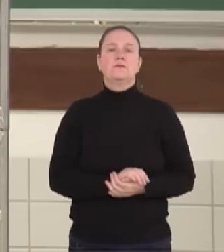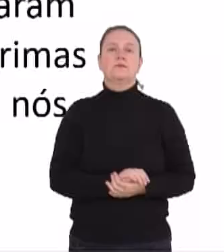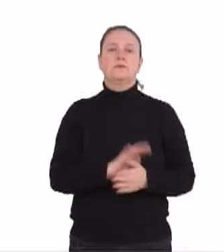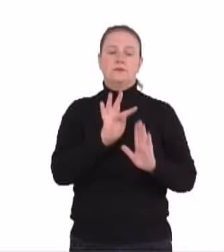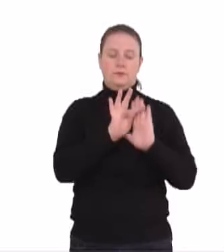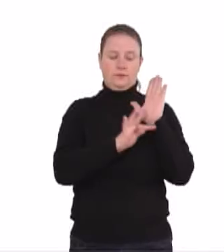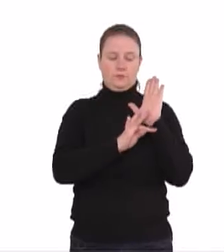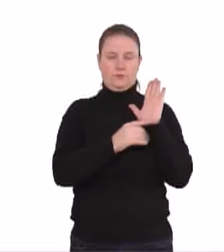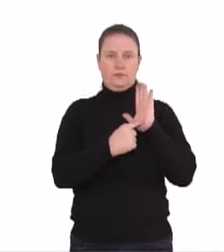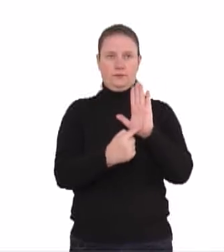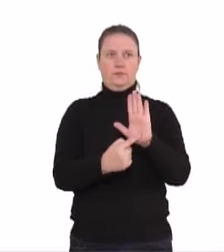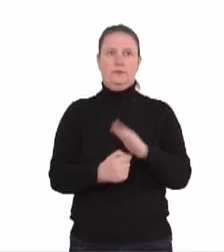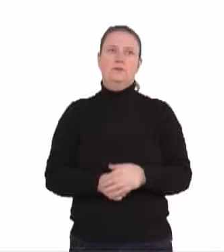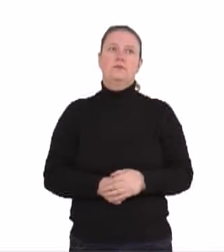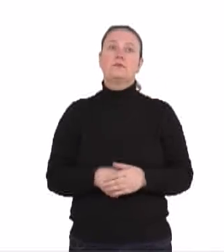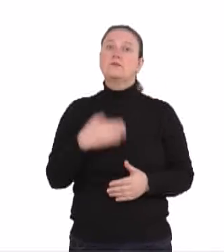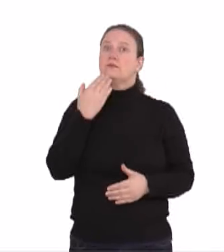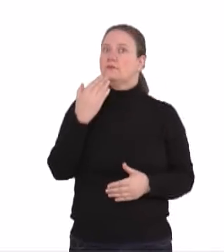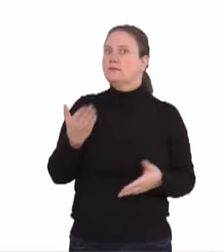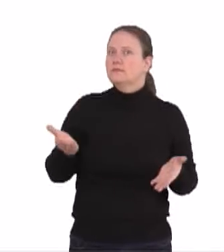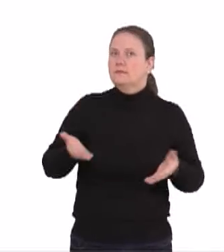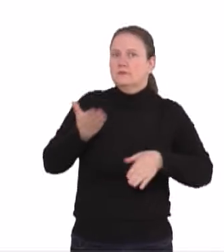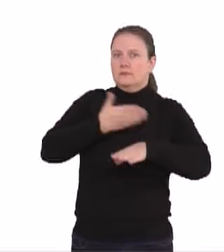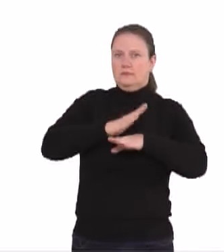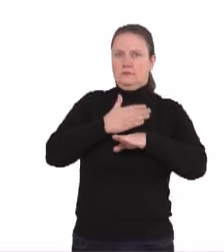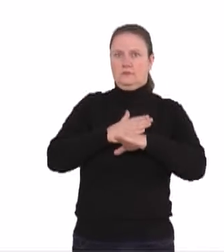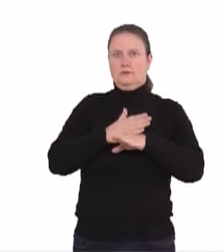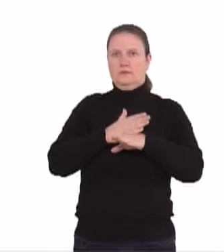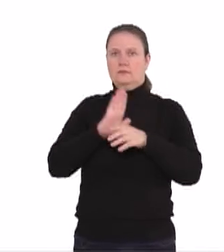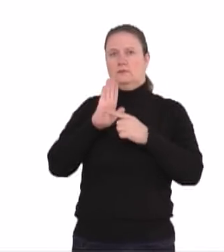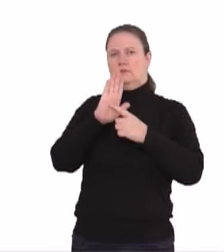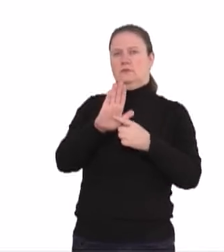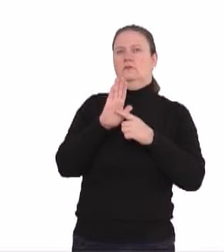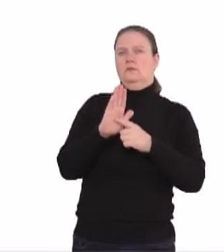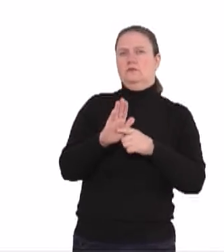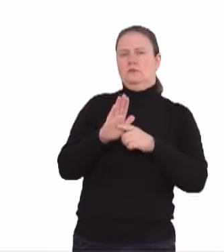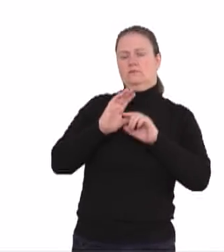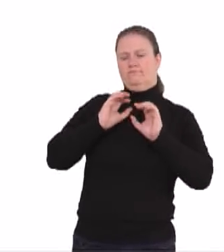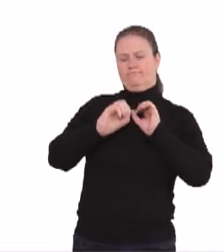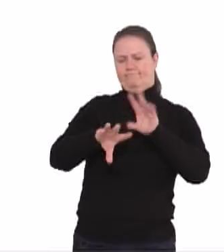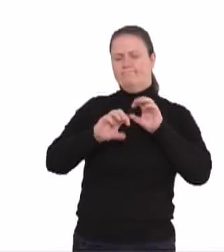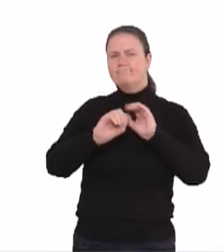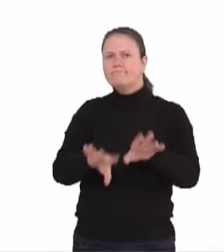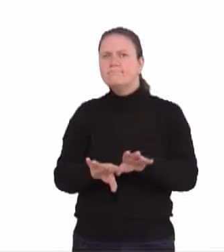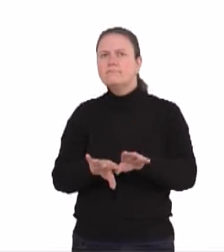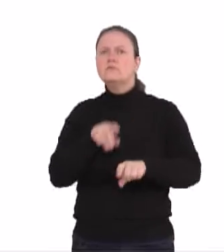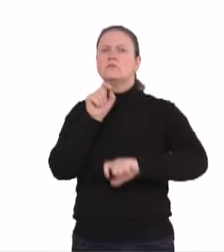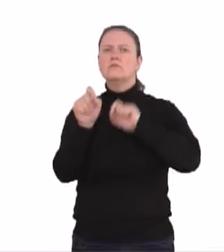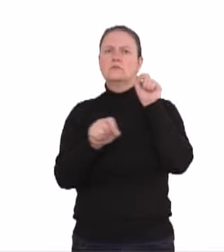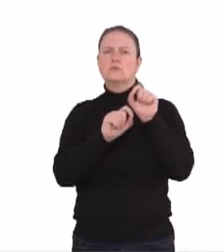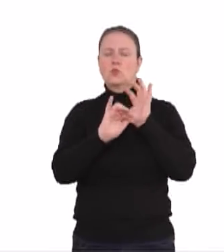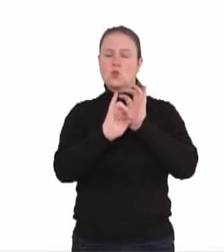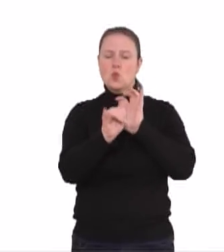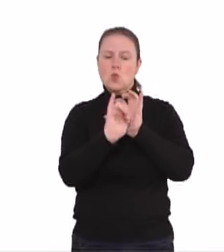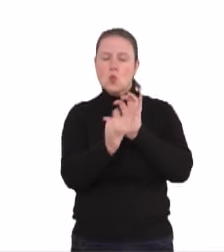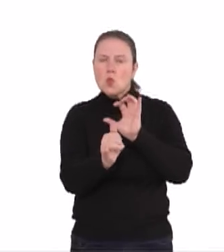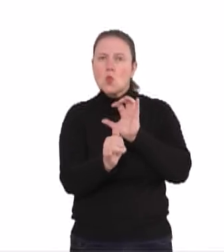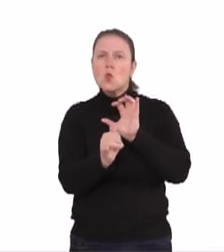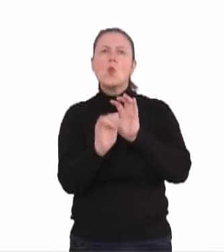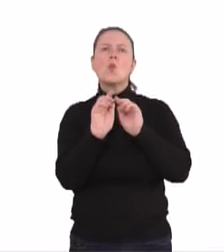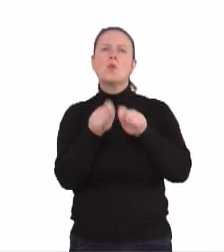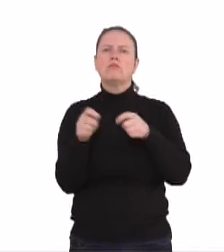Então, vamos ver aqui o que pede o enunciado. Esse conto traz vários ensinamentos. Dentre eles, podemos